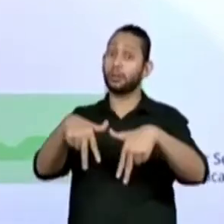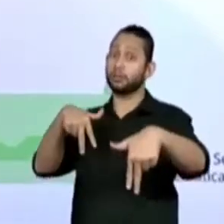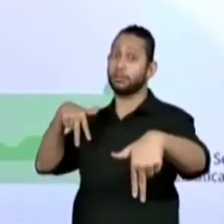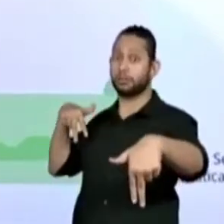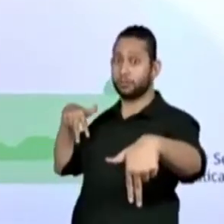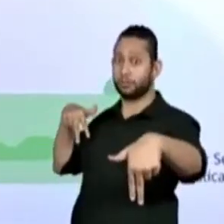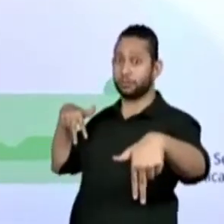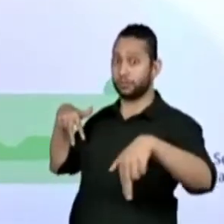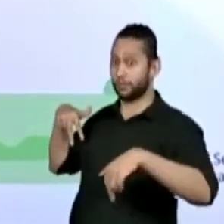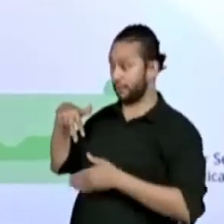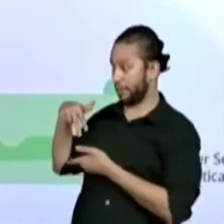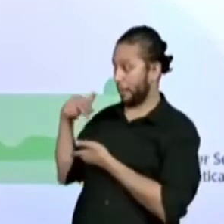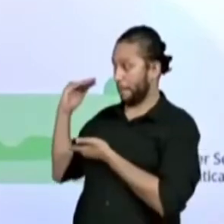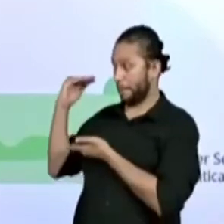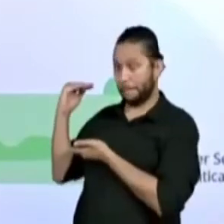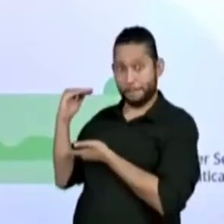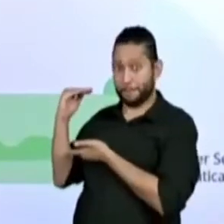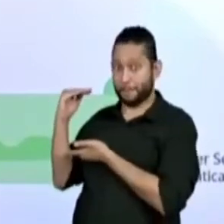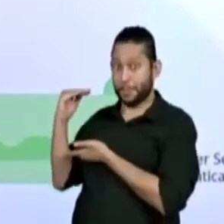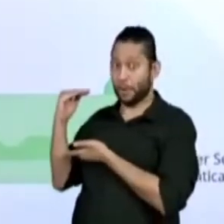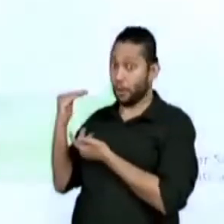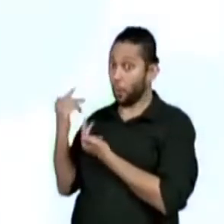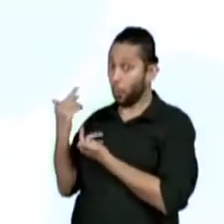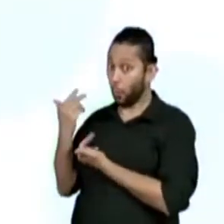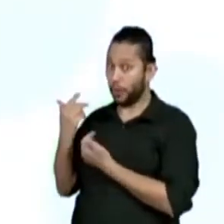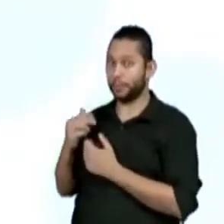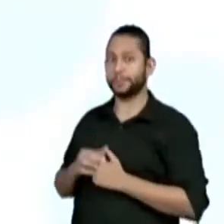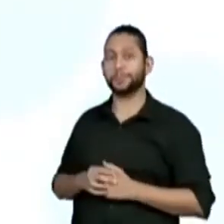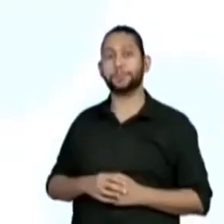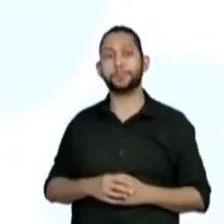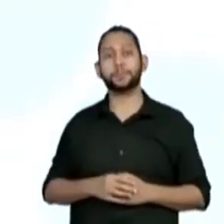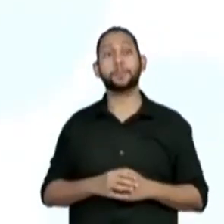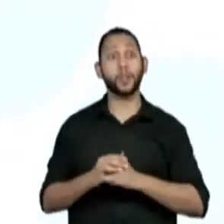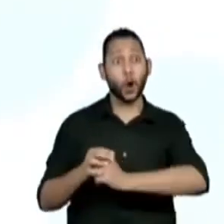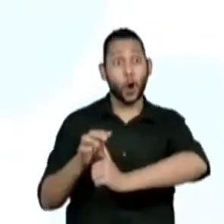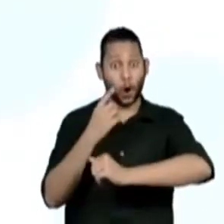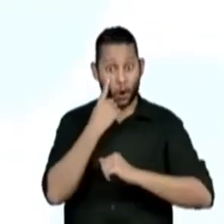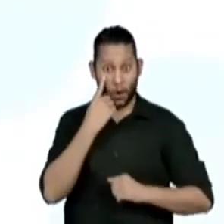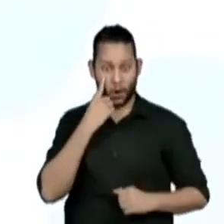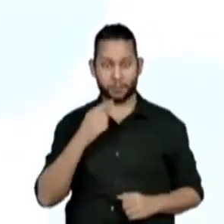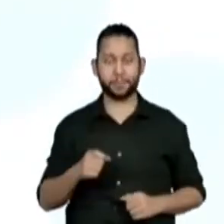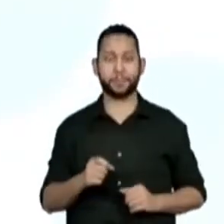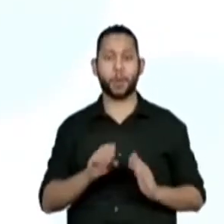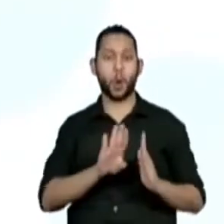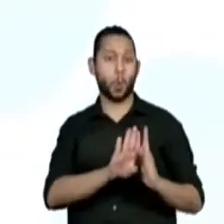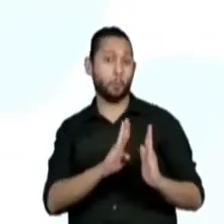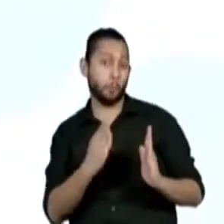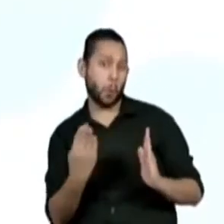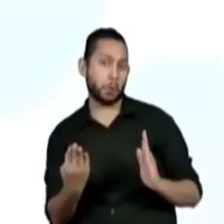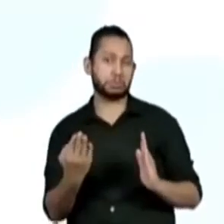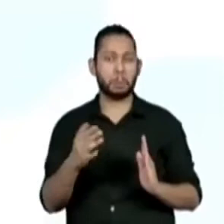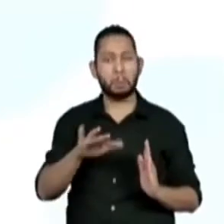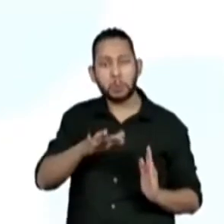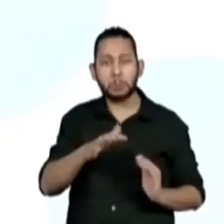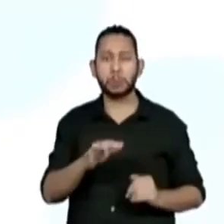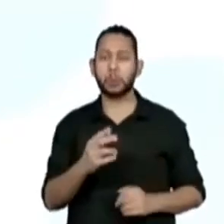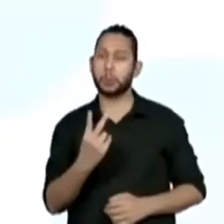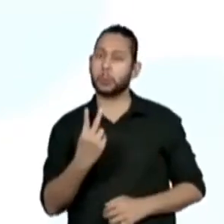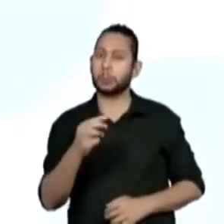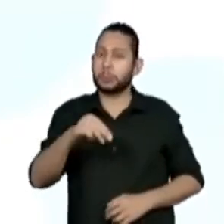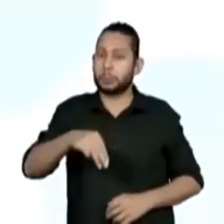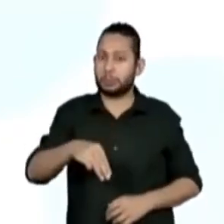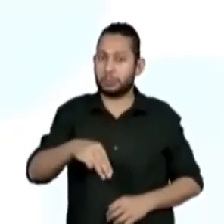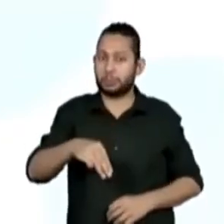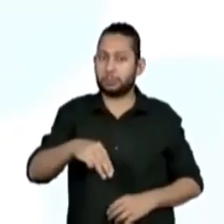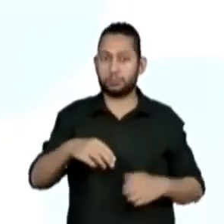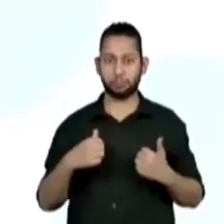caso. Só que a pergunta não é o tamanho da porta. A gente deduziu que a porta mede em torno de 2